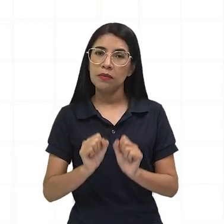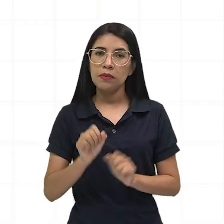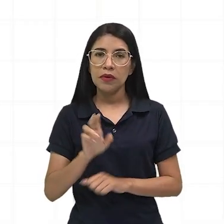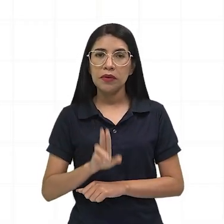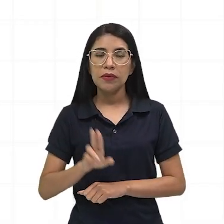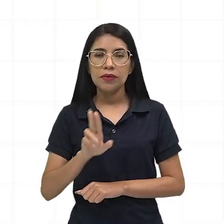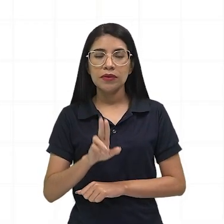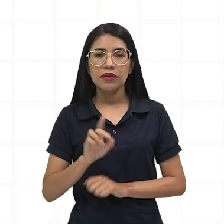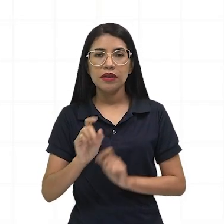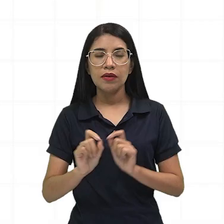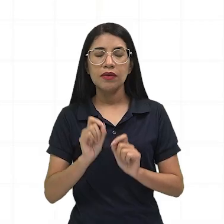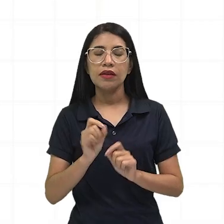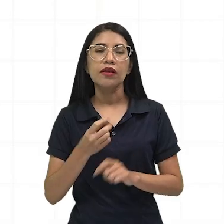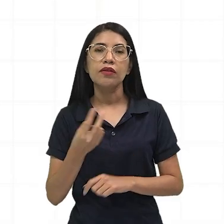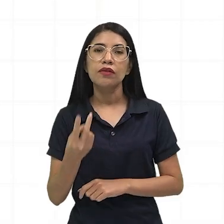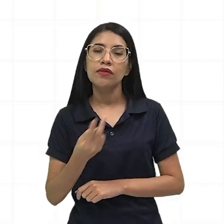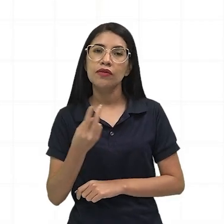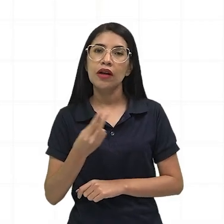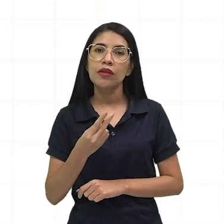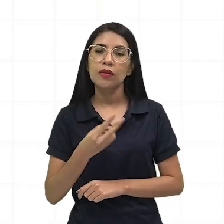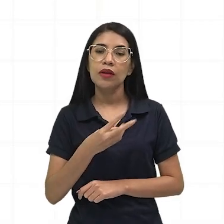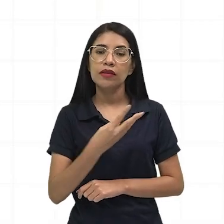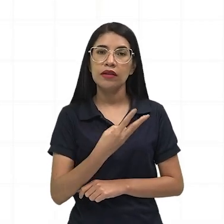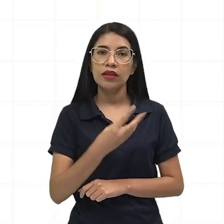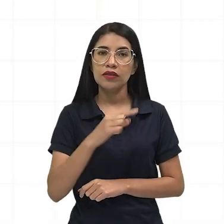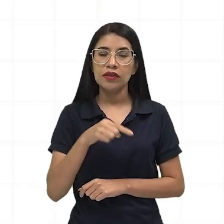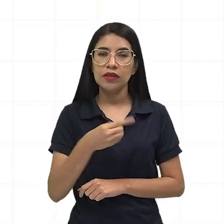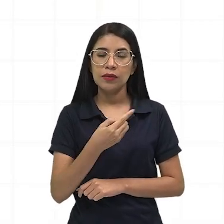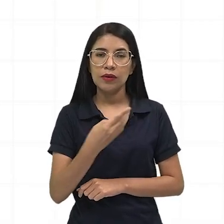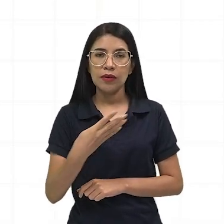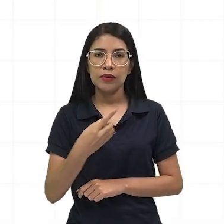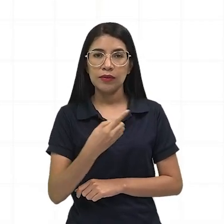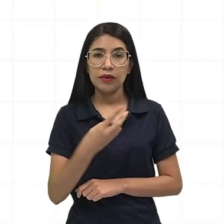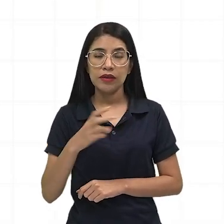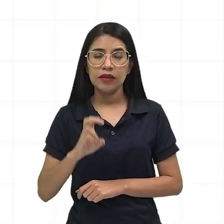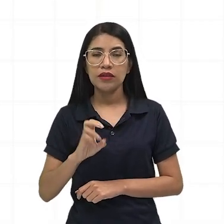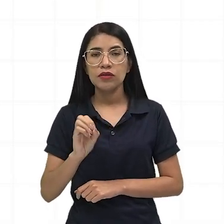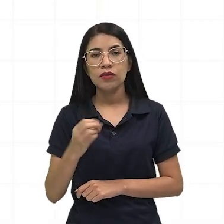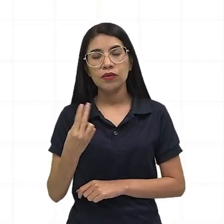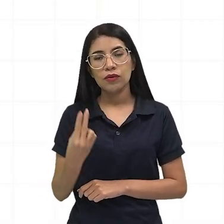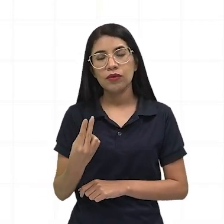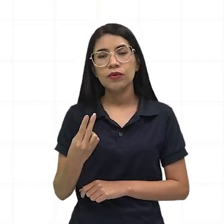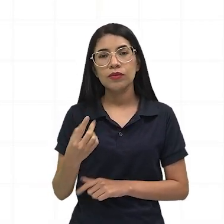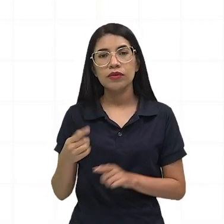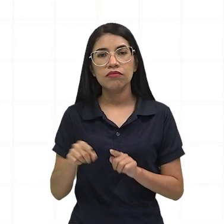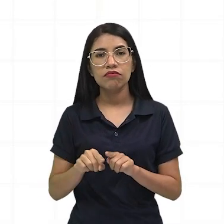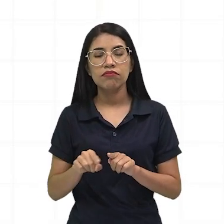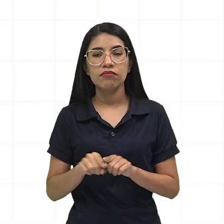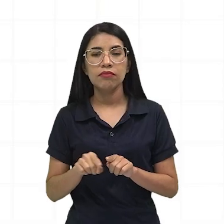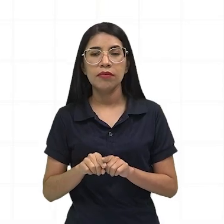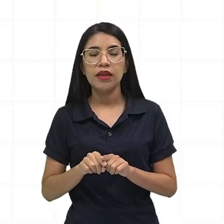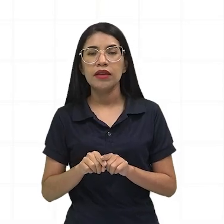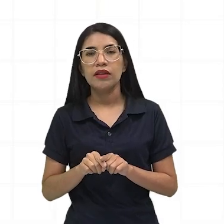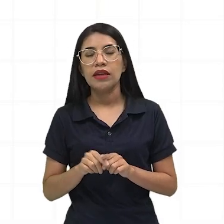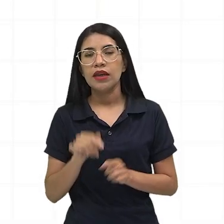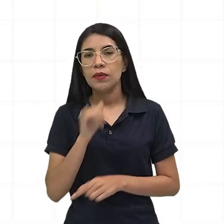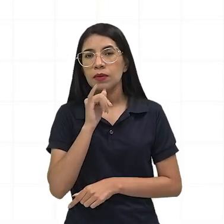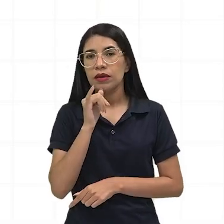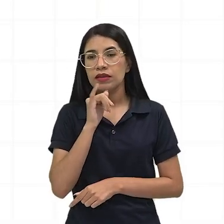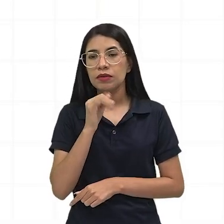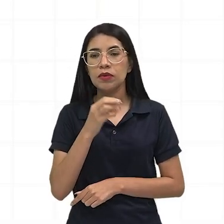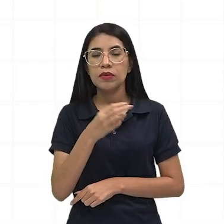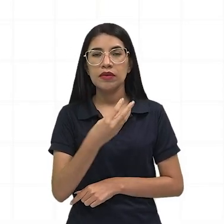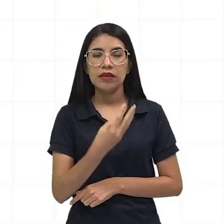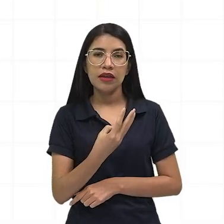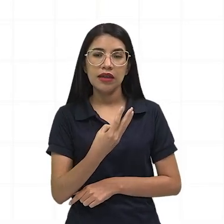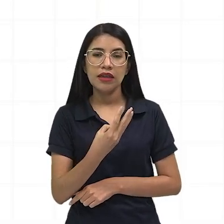vai lidar com o valor inteiro, às vezes vai lidar com valores quebrados. Olha, o